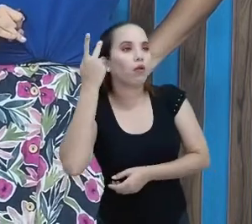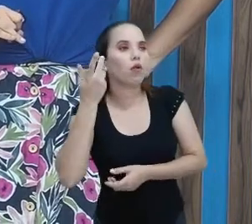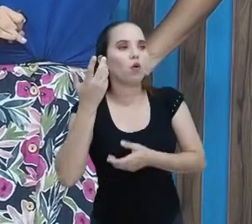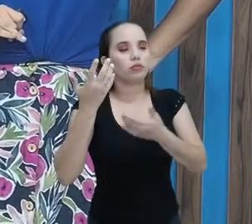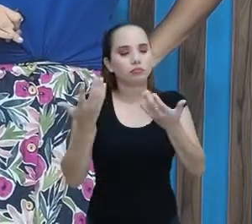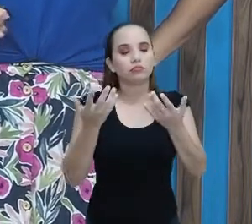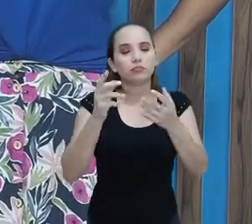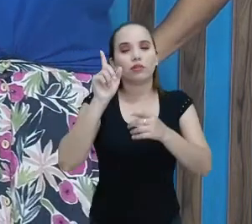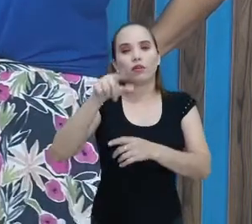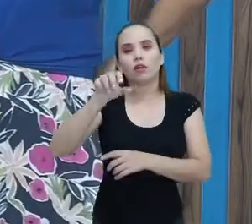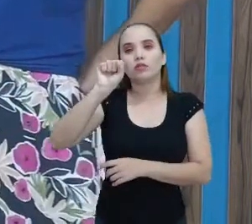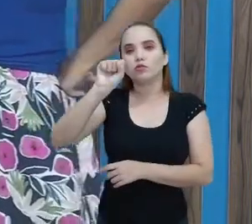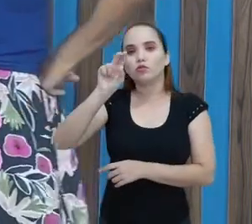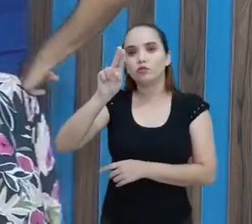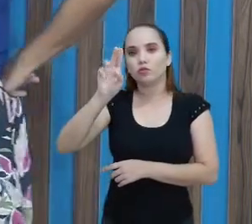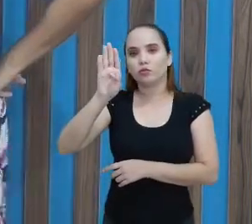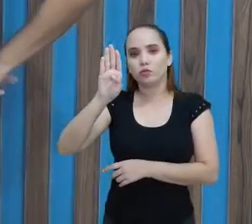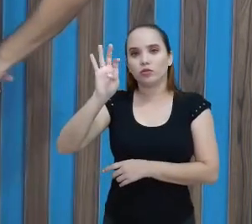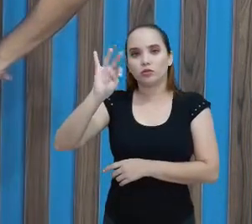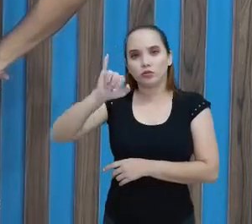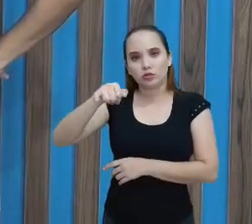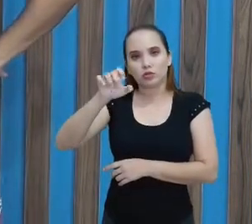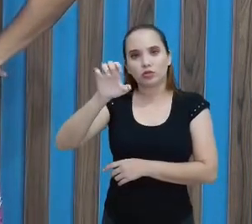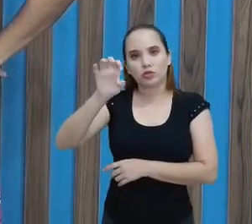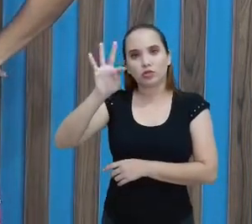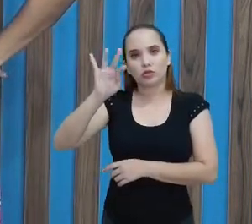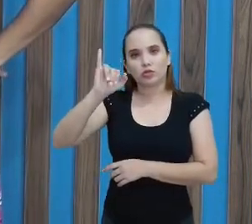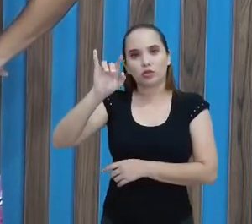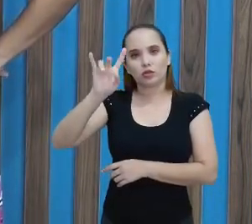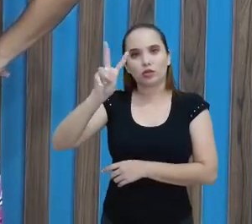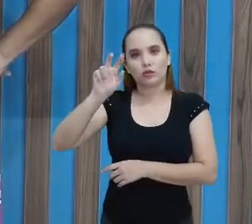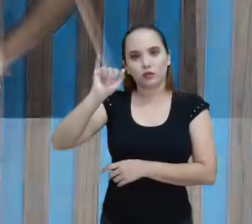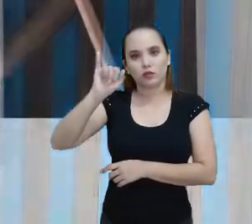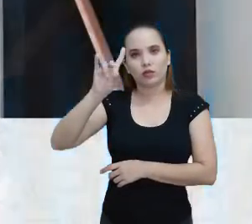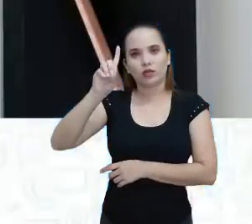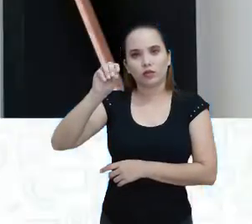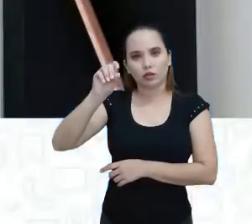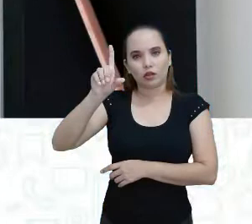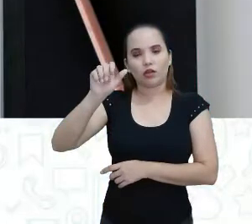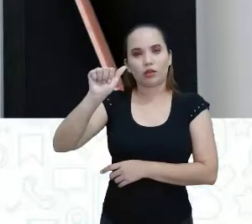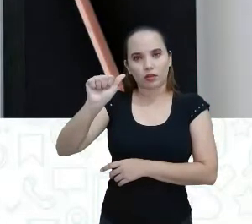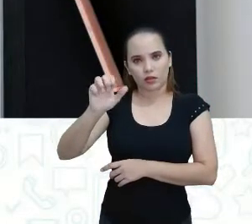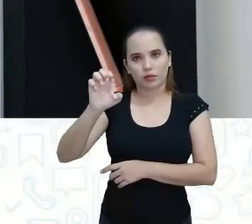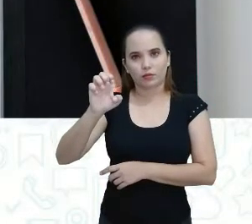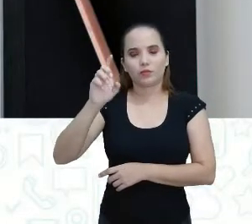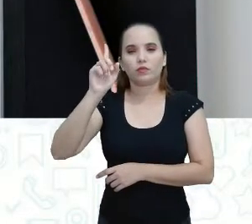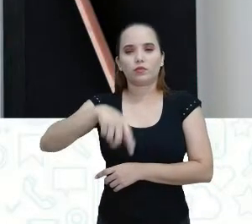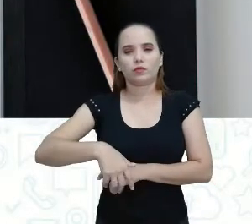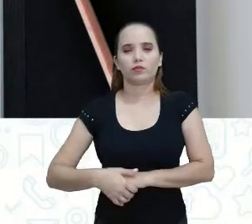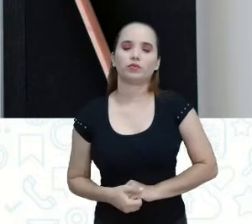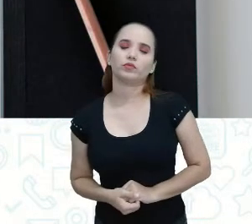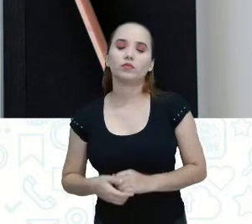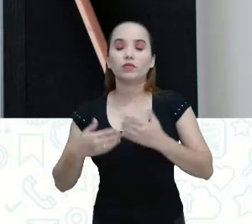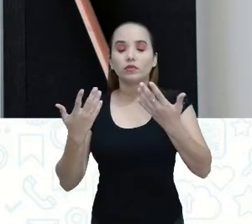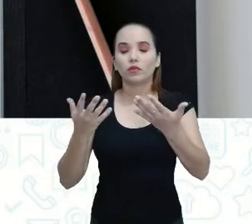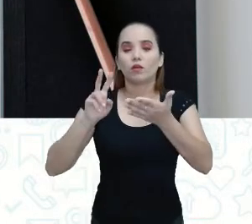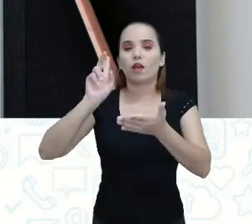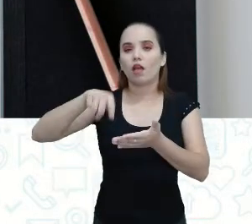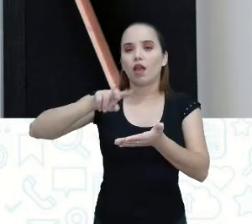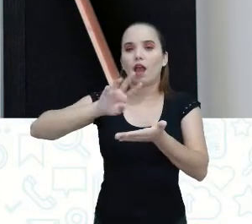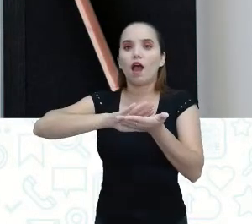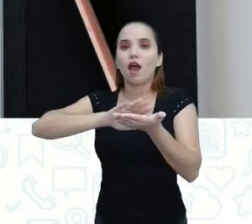subjetividade, tá? Então, o autor delega ao leitor a sua interpretação. Então, o que você